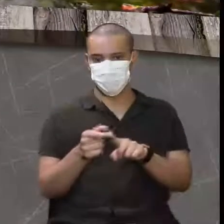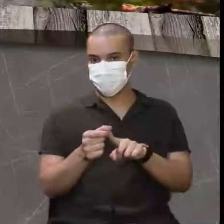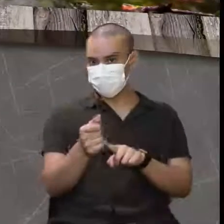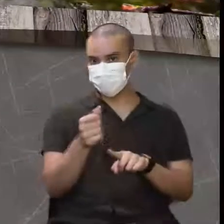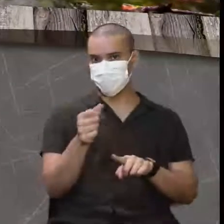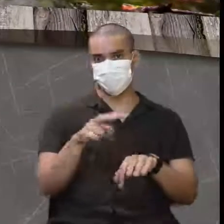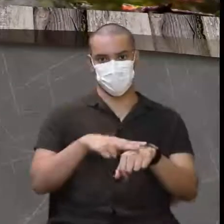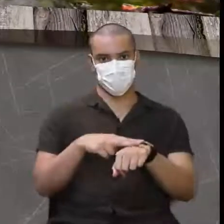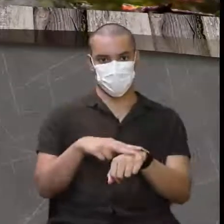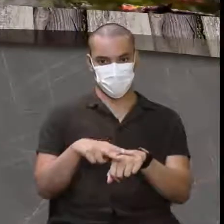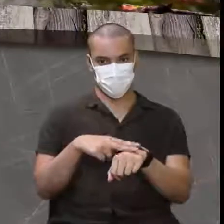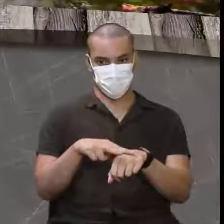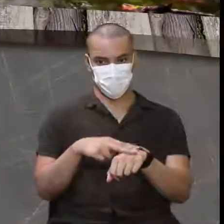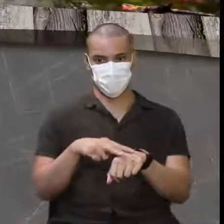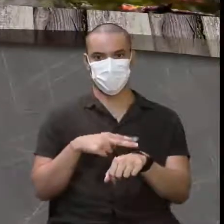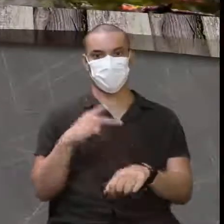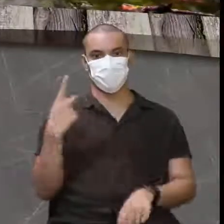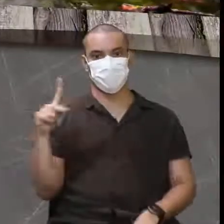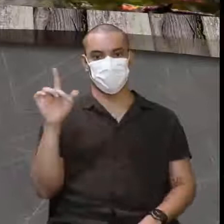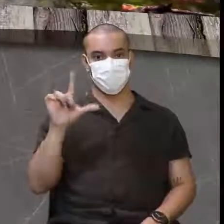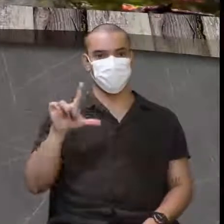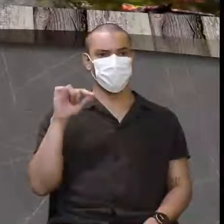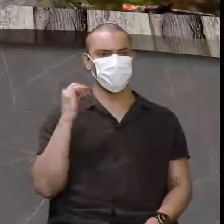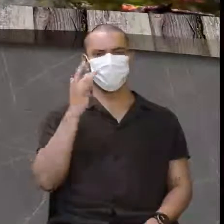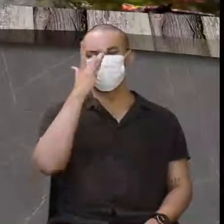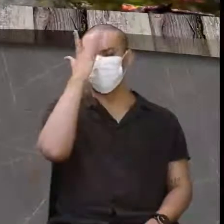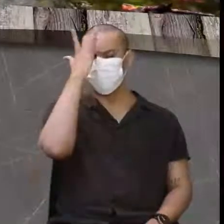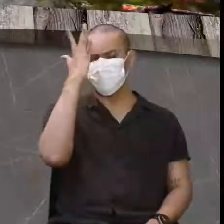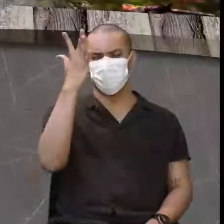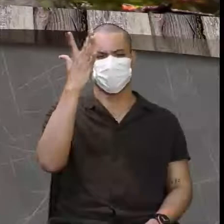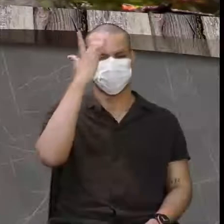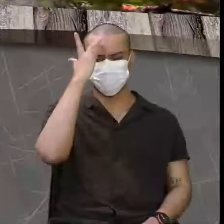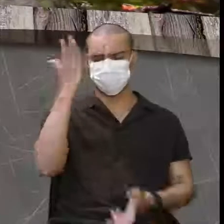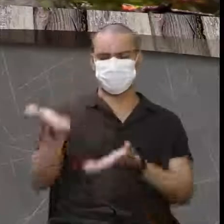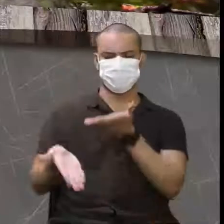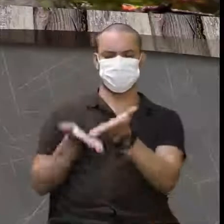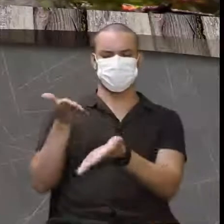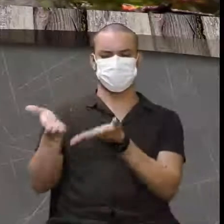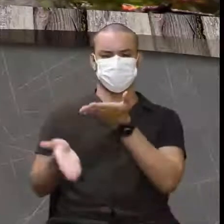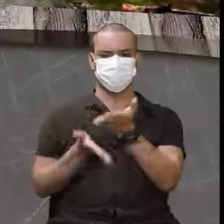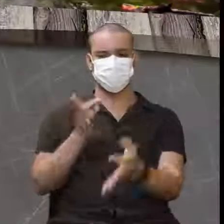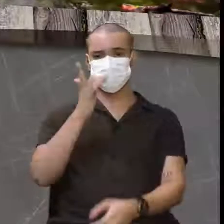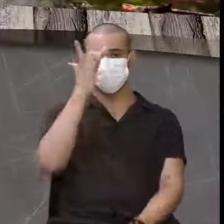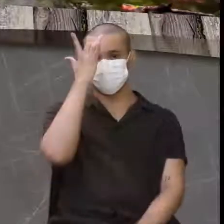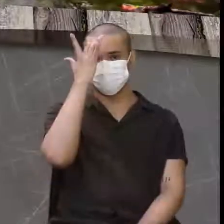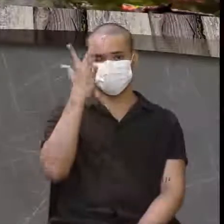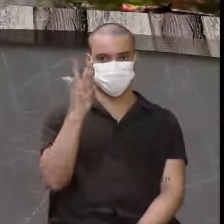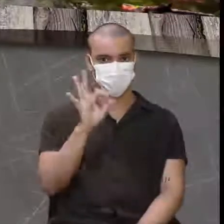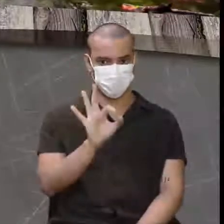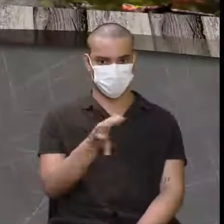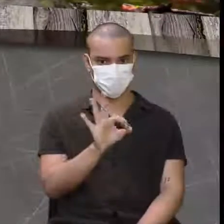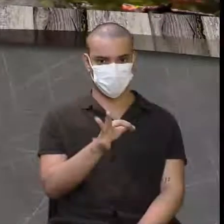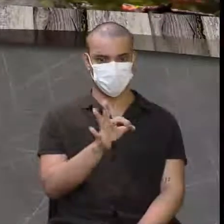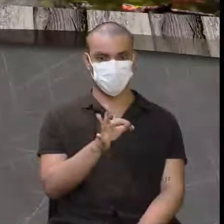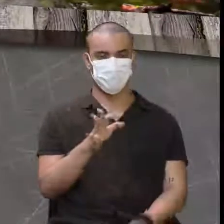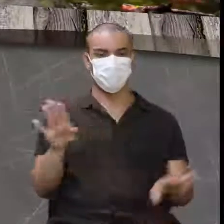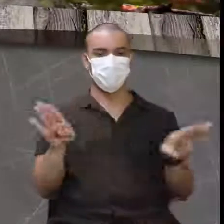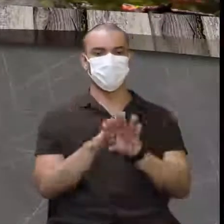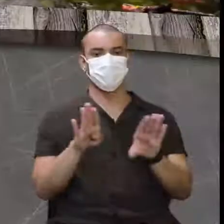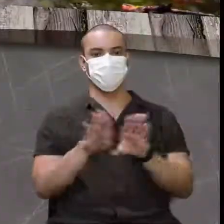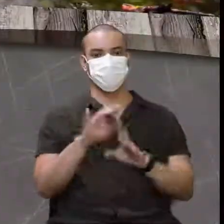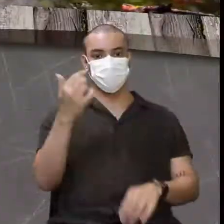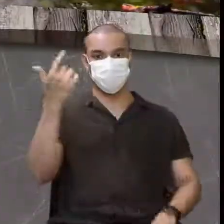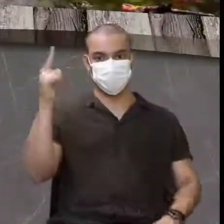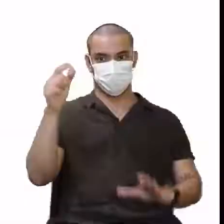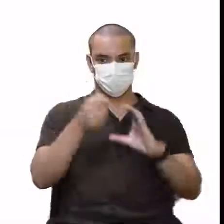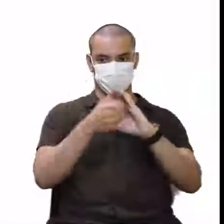que ele escolheu, que era uma leguminosa, era muito fácil o trato dela, tá? Ok? Outra característica